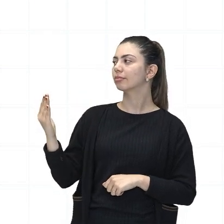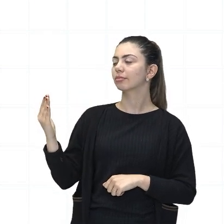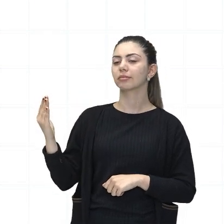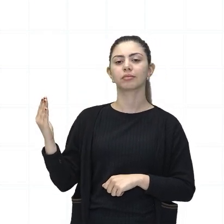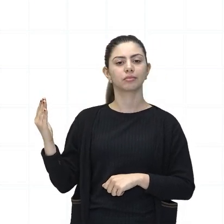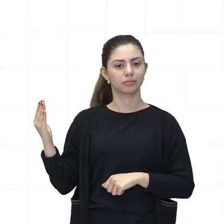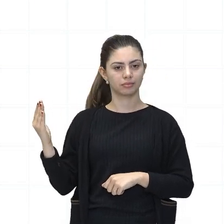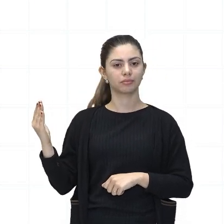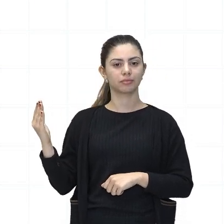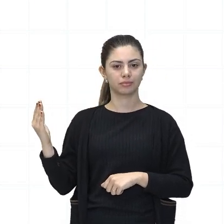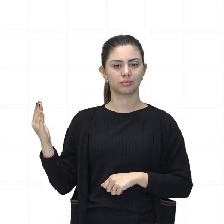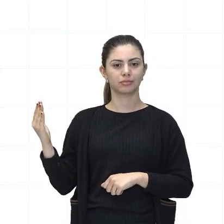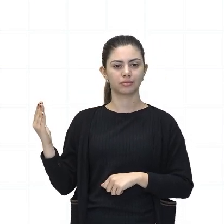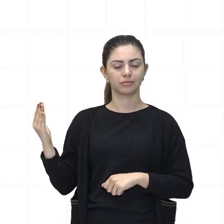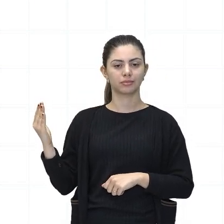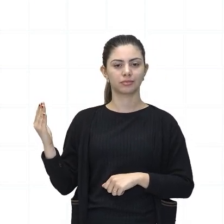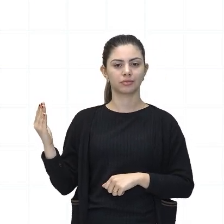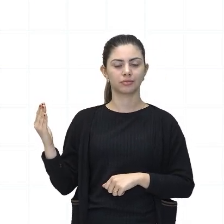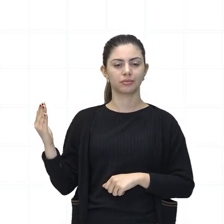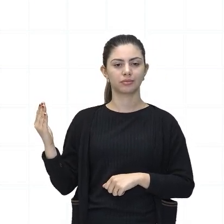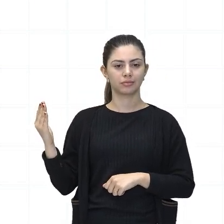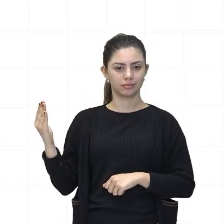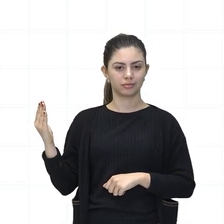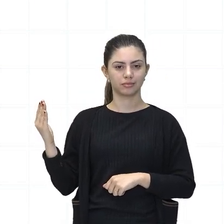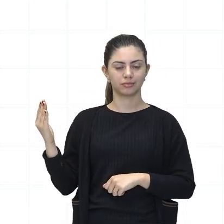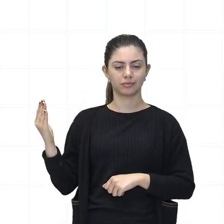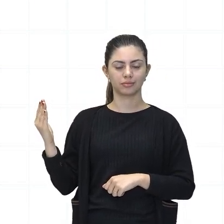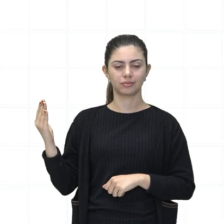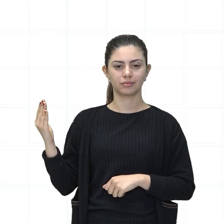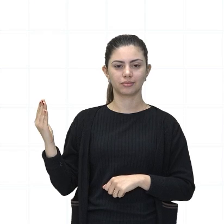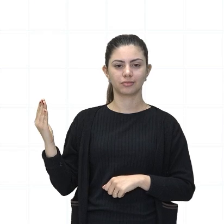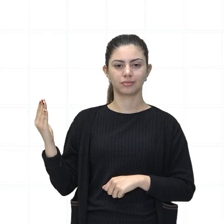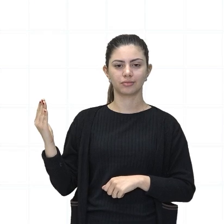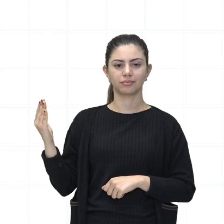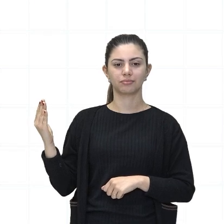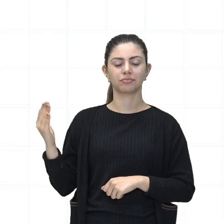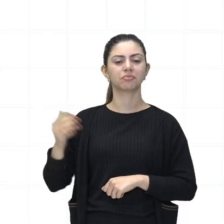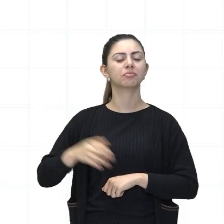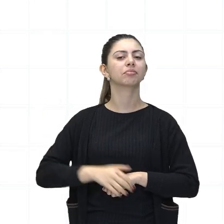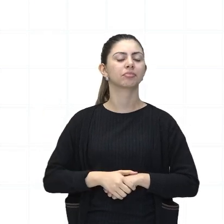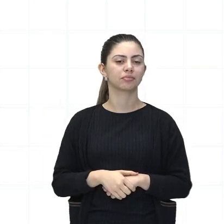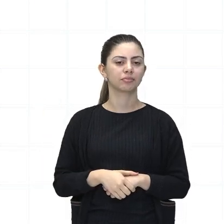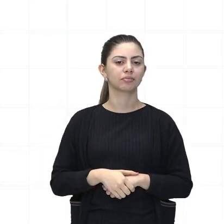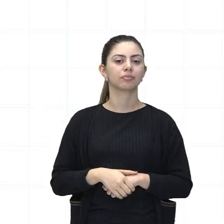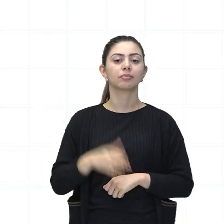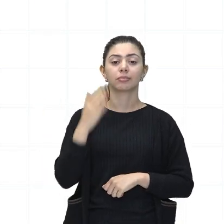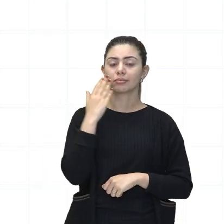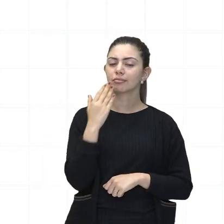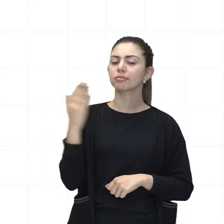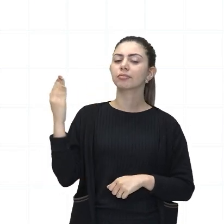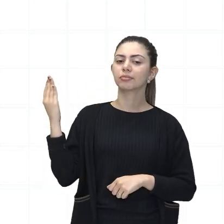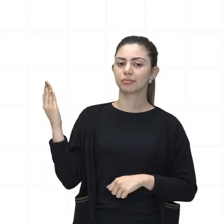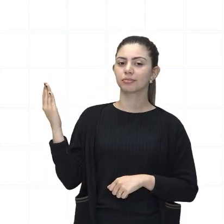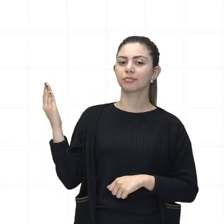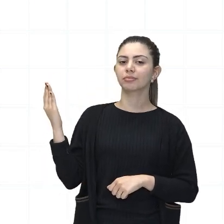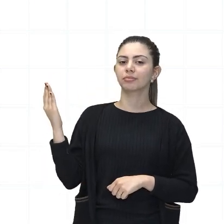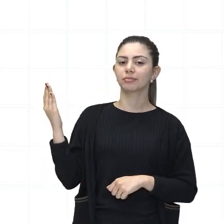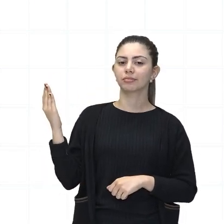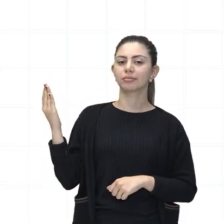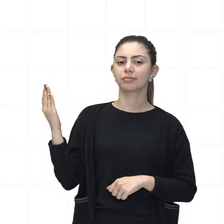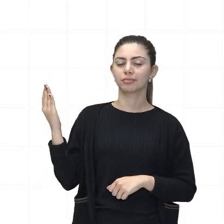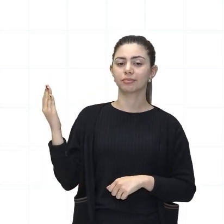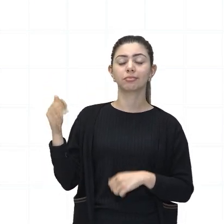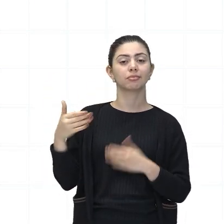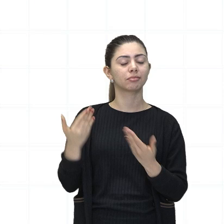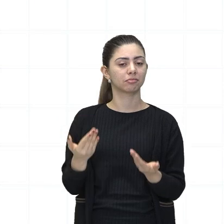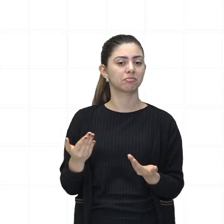Reader's Letters. Reader's Letters. Reader's Letters ou Letters, né? Você